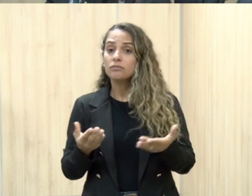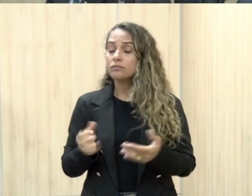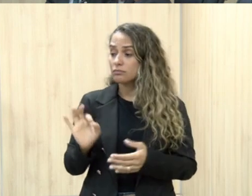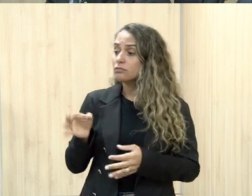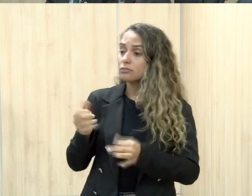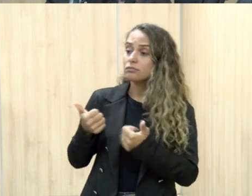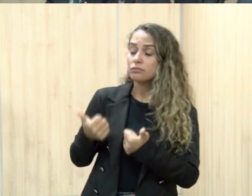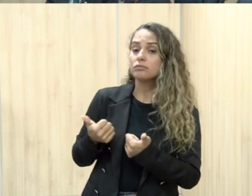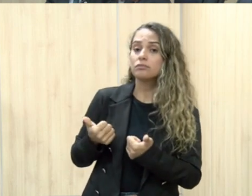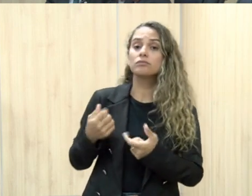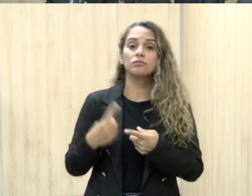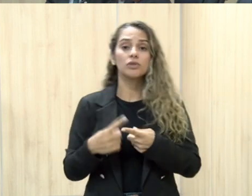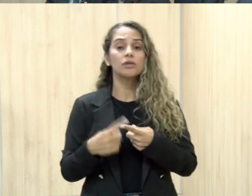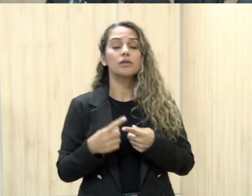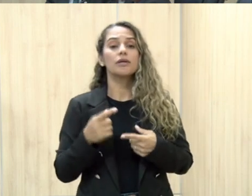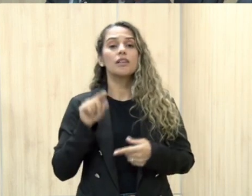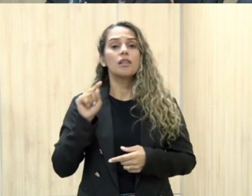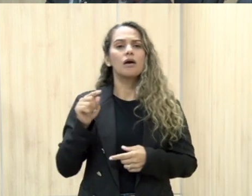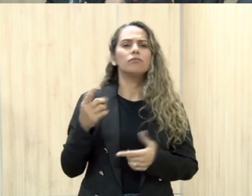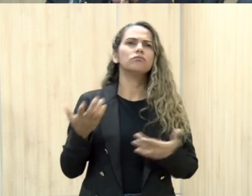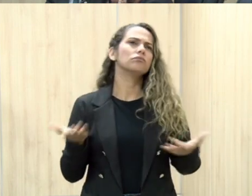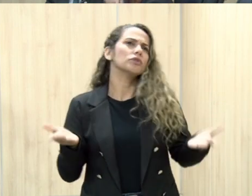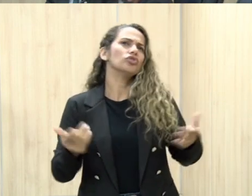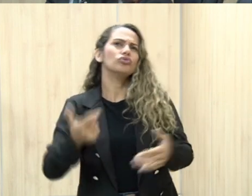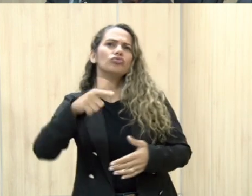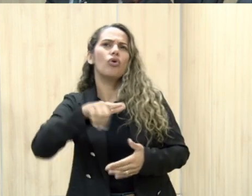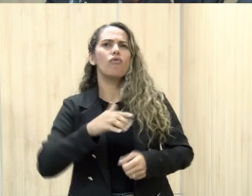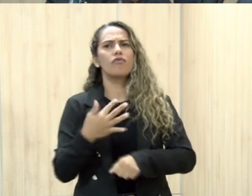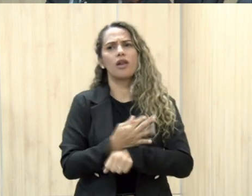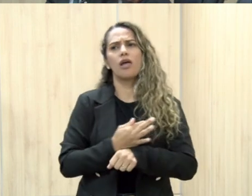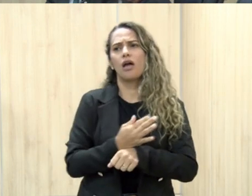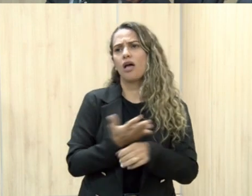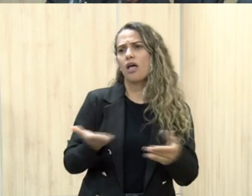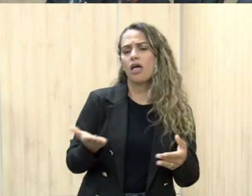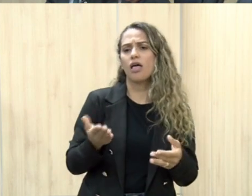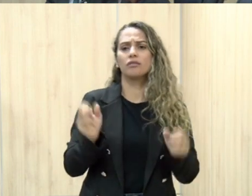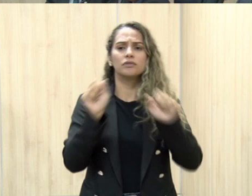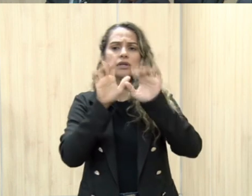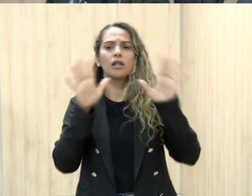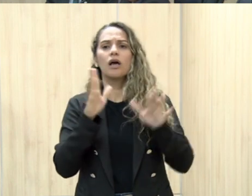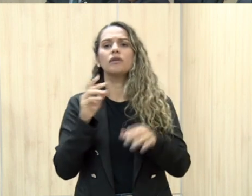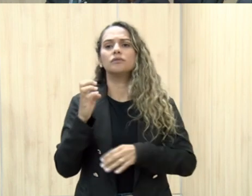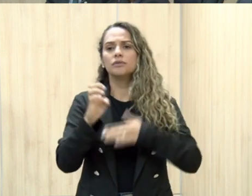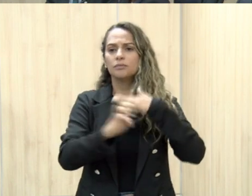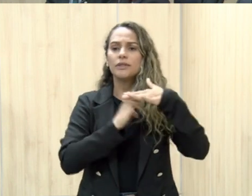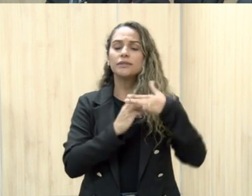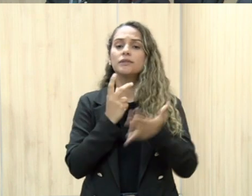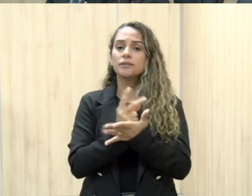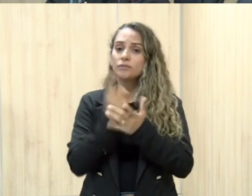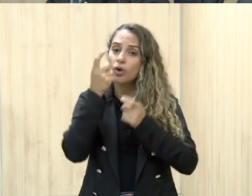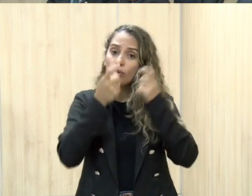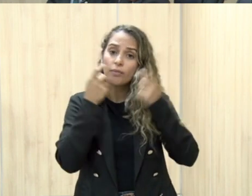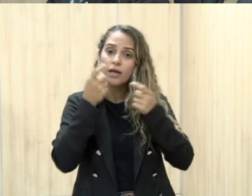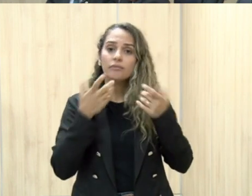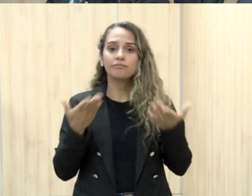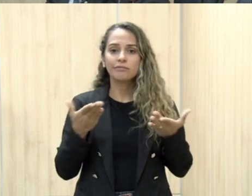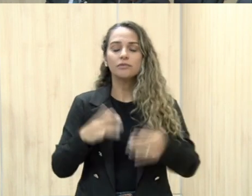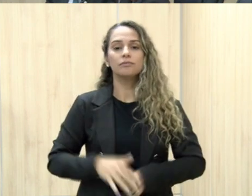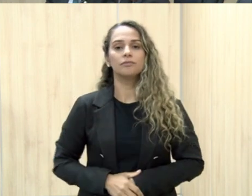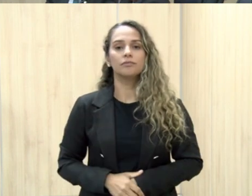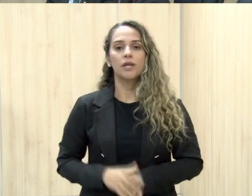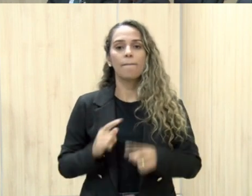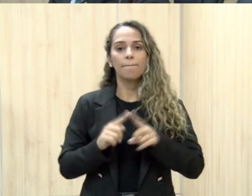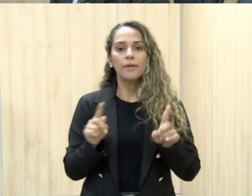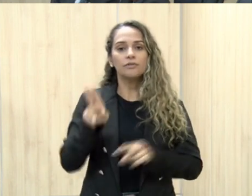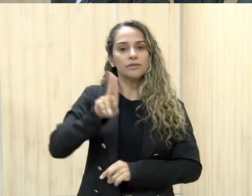do outro lado essa expectativa Poxa vida mais um feriado claro que o empresário sempre preocupado com isso mas eu vou